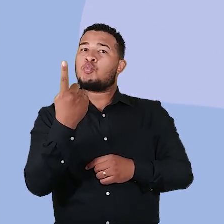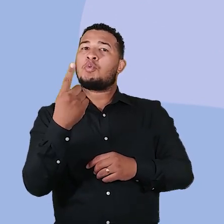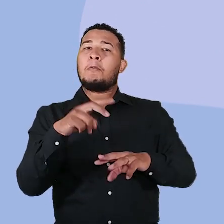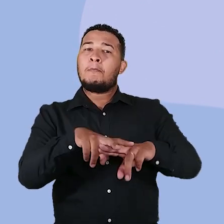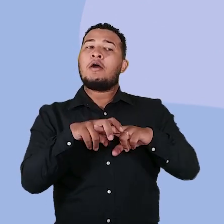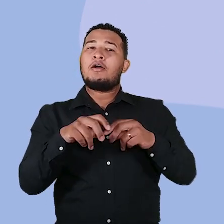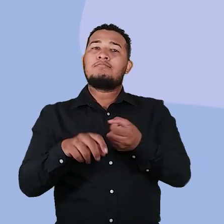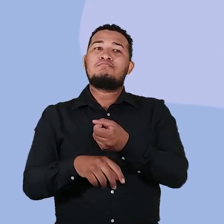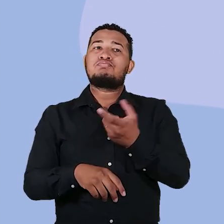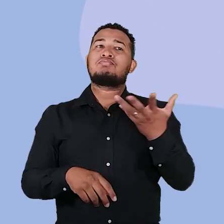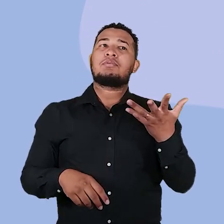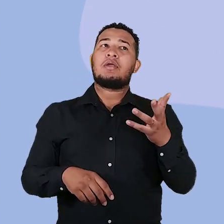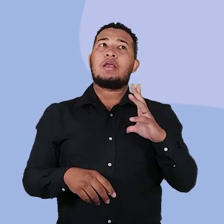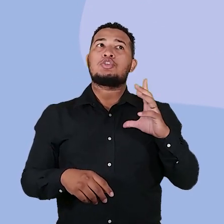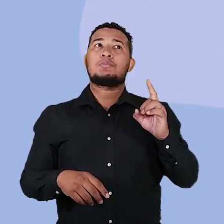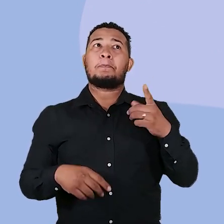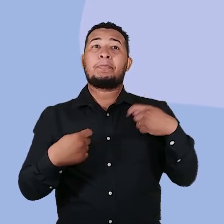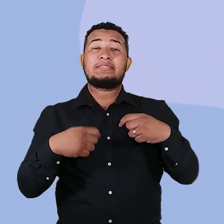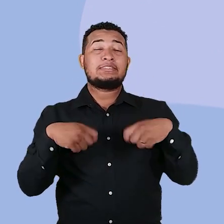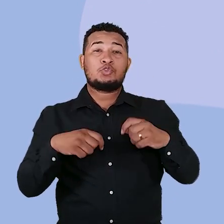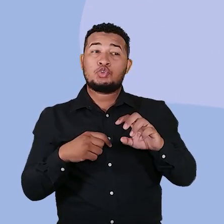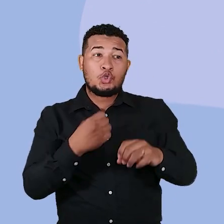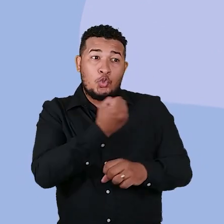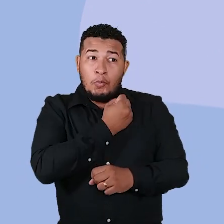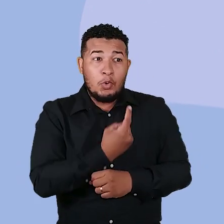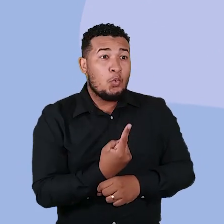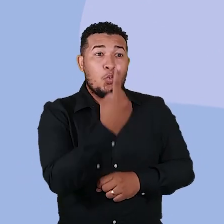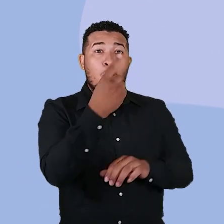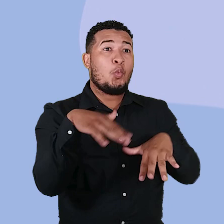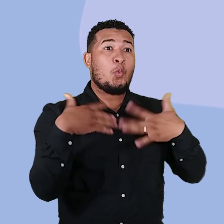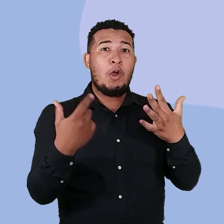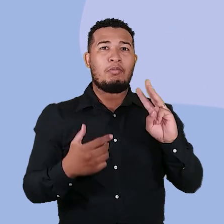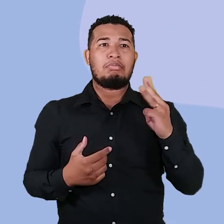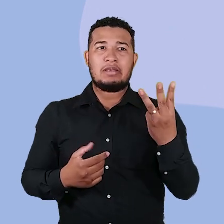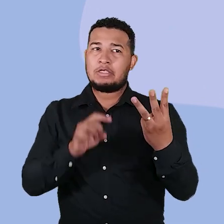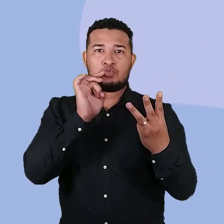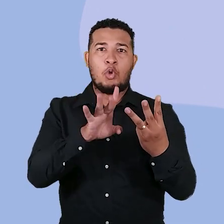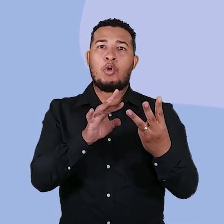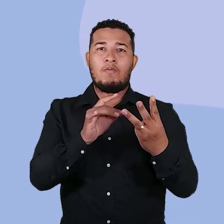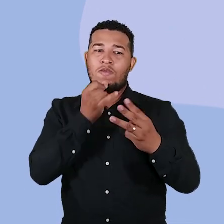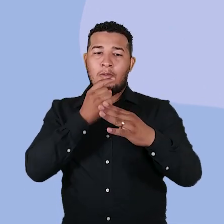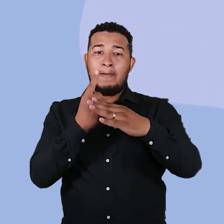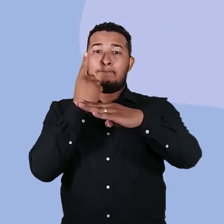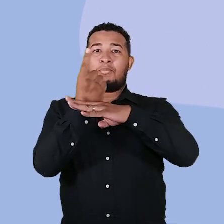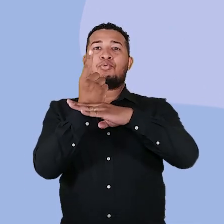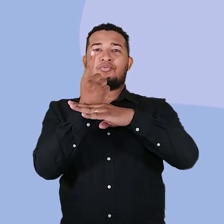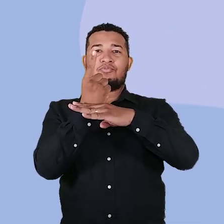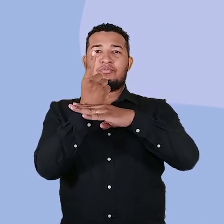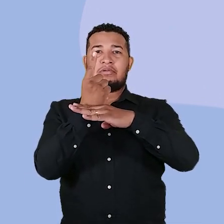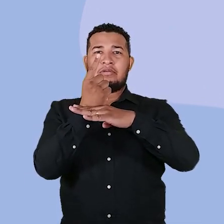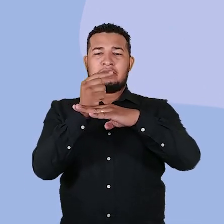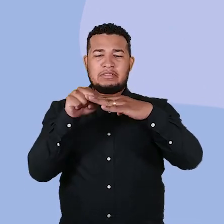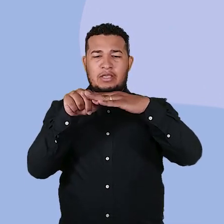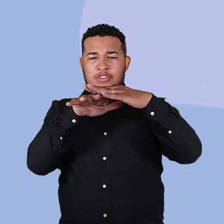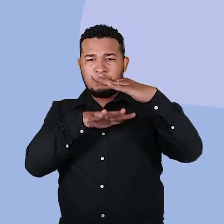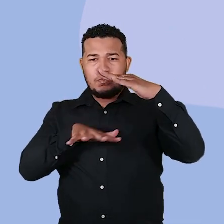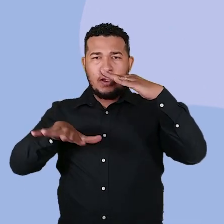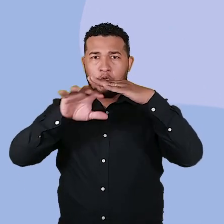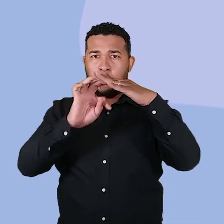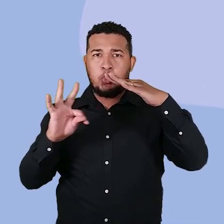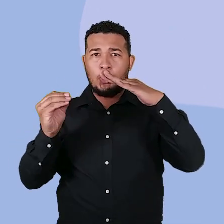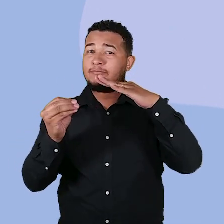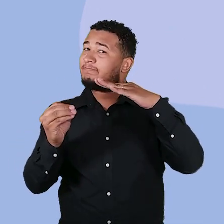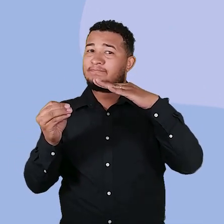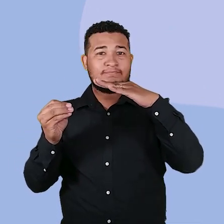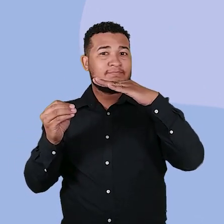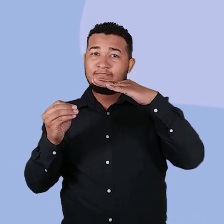quantidade de evento é um e aqui agora você coloca quantidade só não coloca o